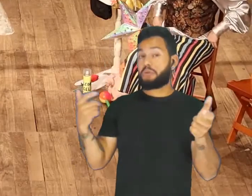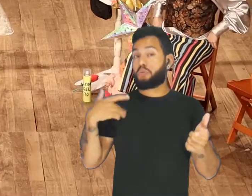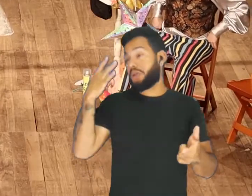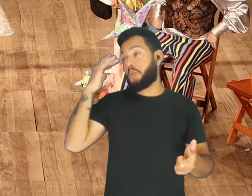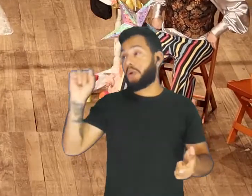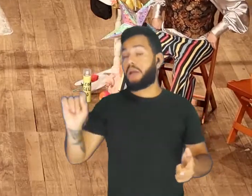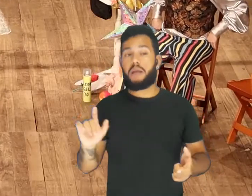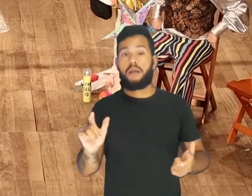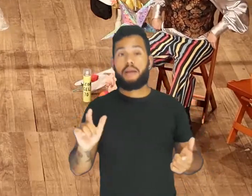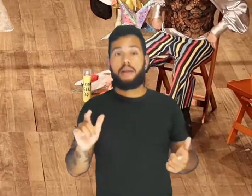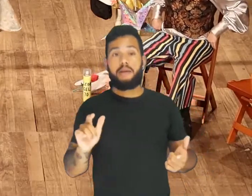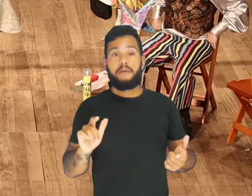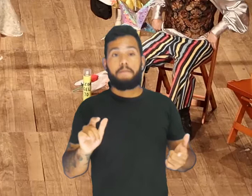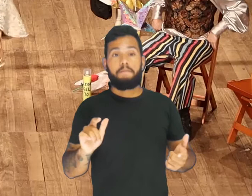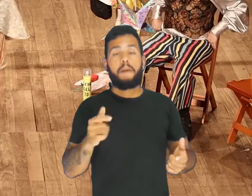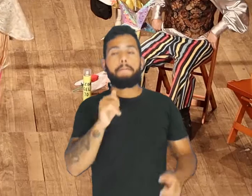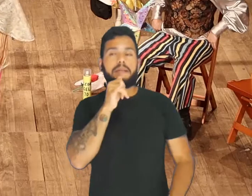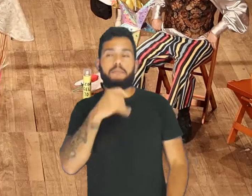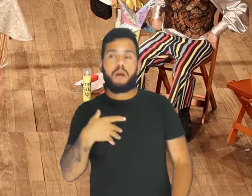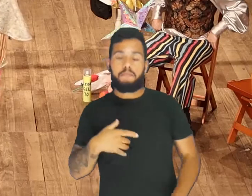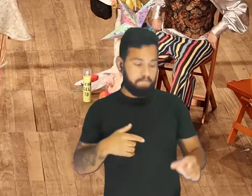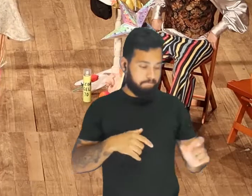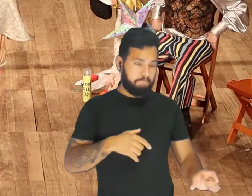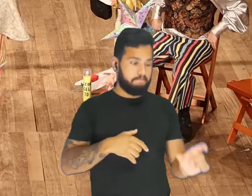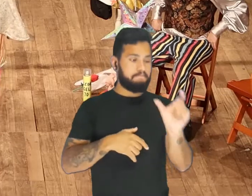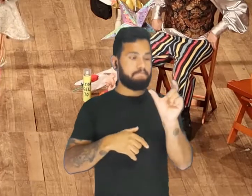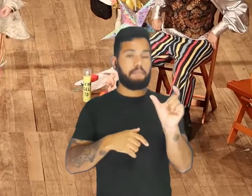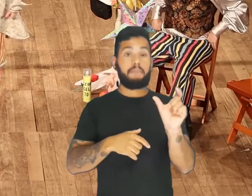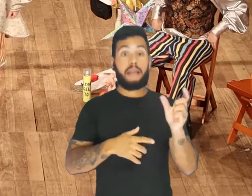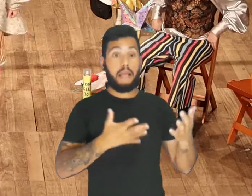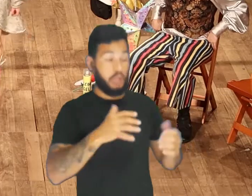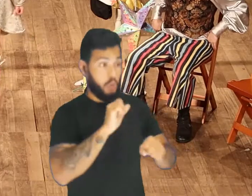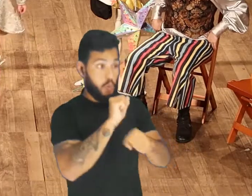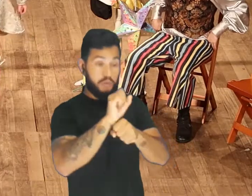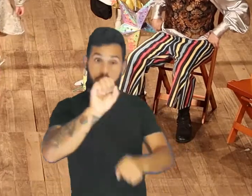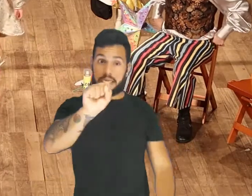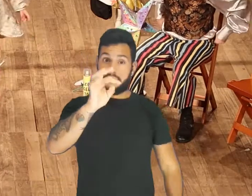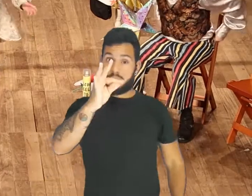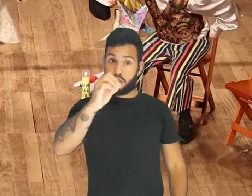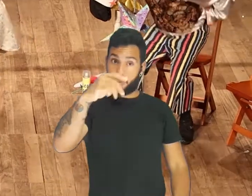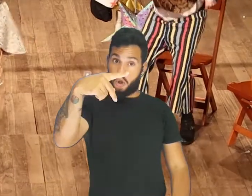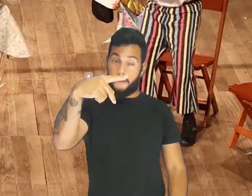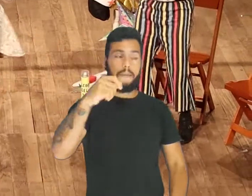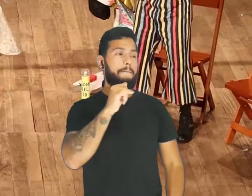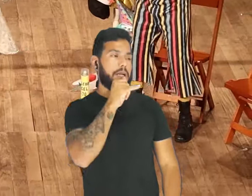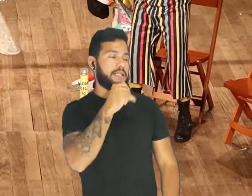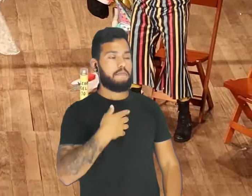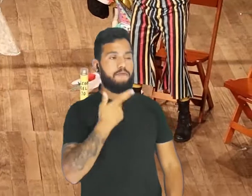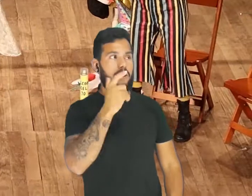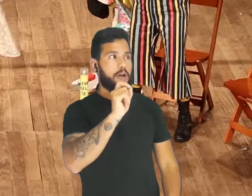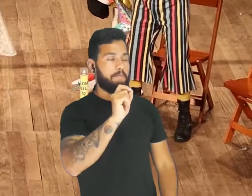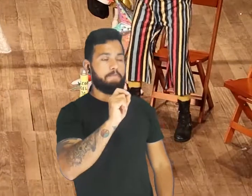Como é que é? Ah, e aí a gente podia mas tem fazer... as palavrinhas aqui, ó, que a gente nem sabe o que é isso aqui, ó. É, no por caso, exemplo, eu vou pegar uma palavra aqui. Aí